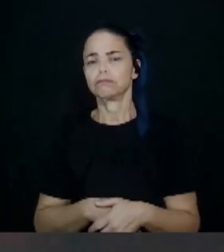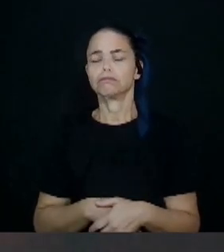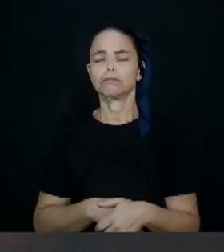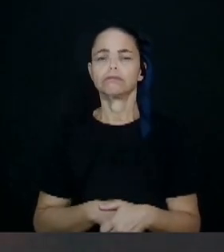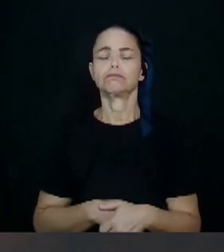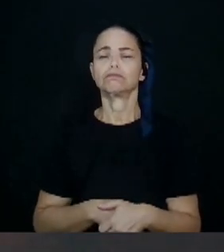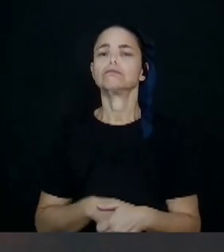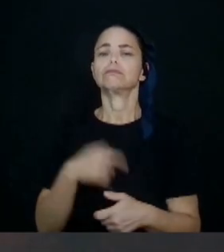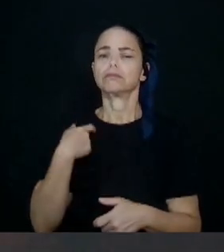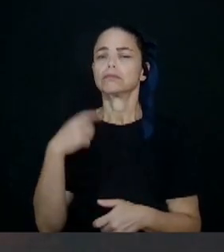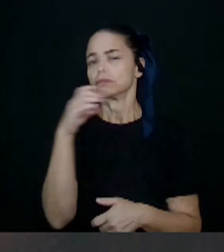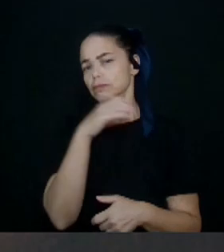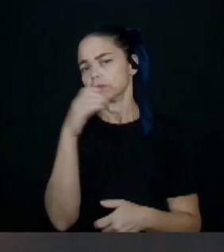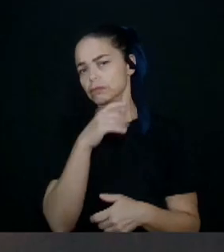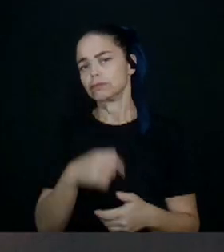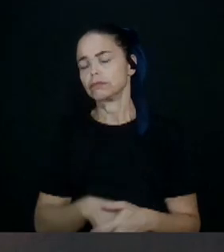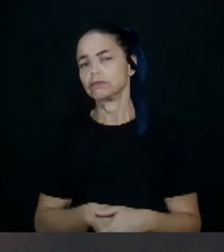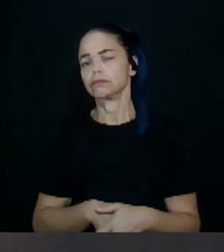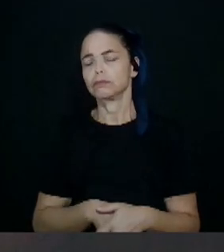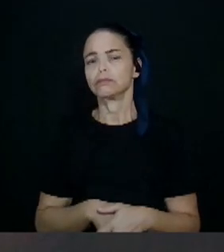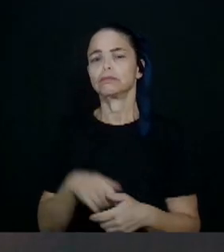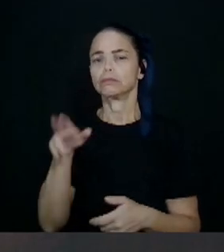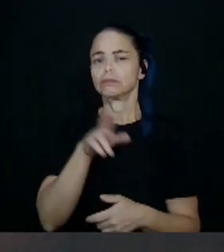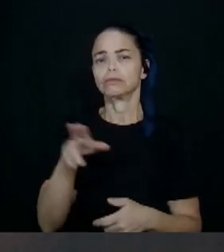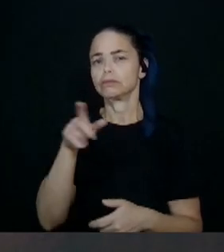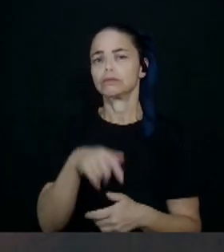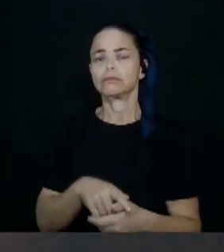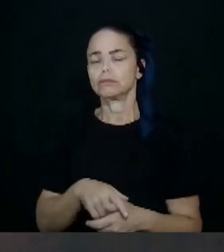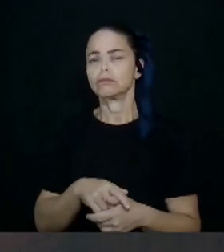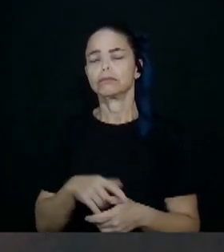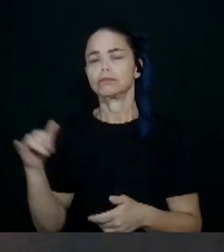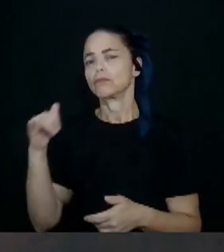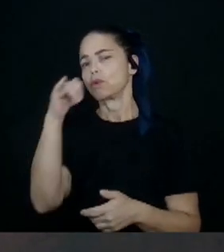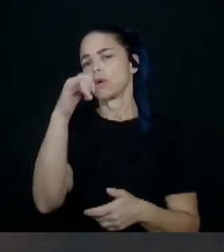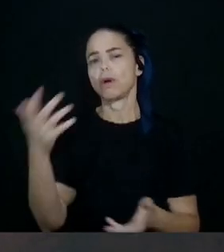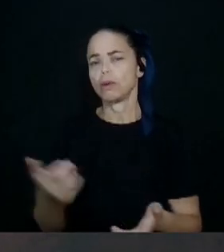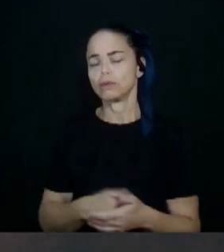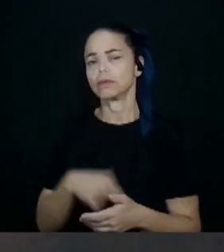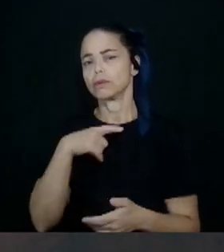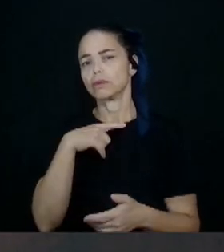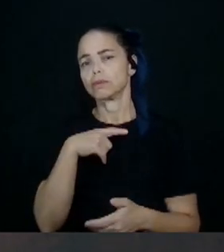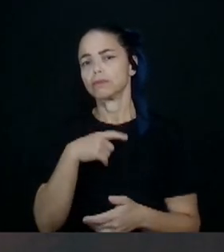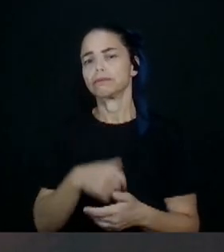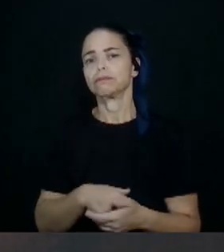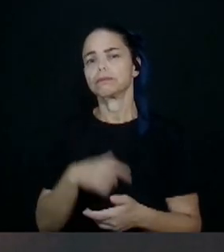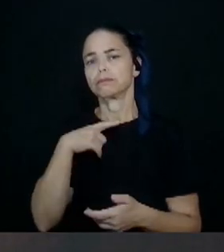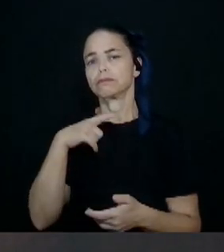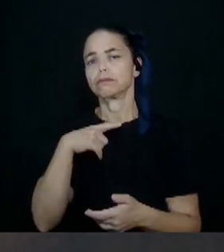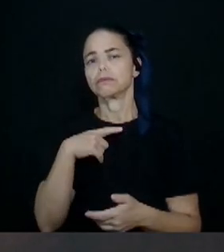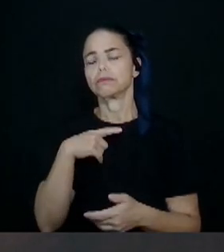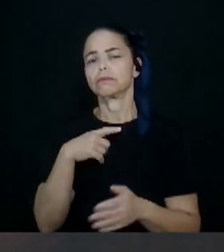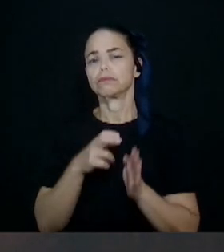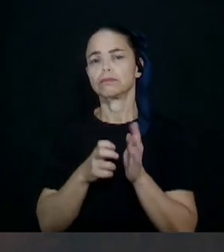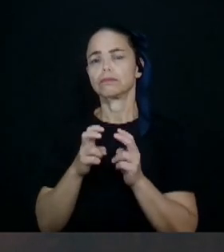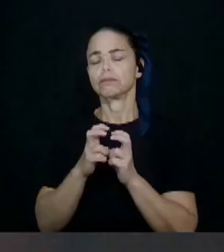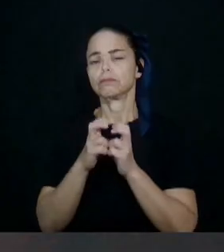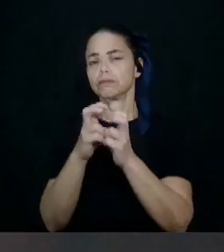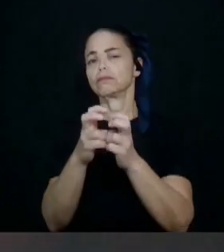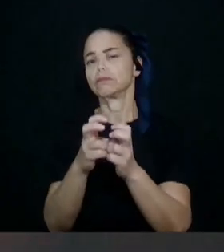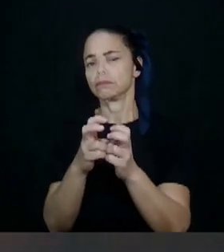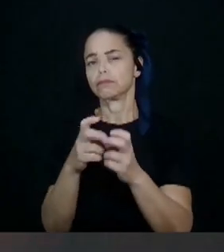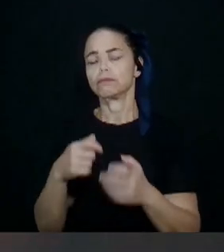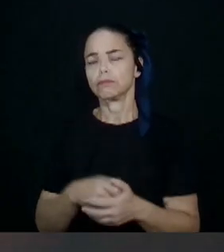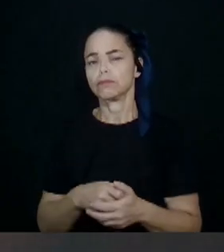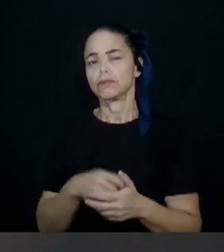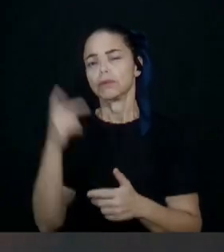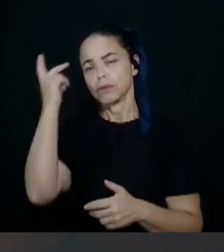mais rápido e as pessoas podem utilizar. Na minha concepção, assim como tem em São Paulo e tal. Nós já tivemos metrô e coisas lá há 20 anos